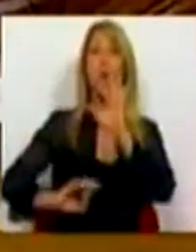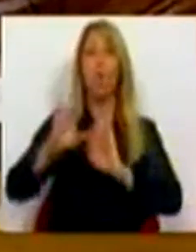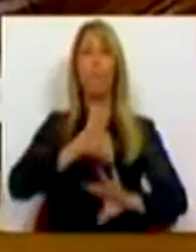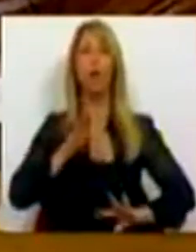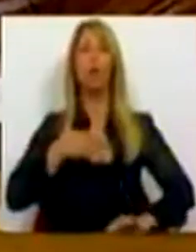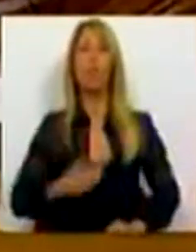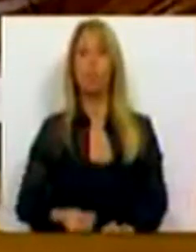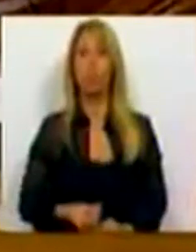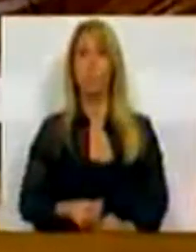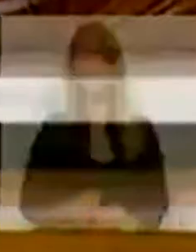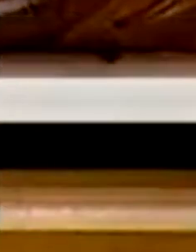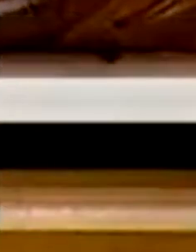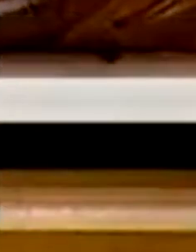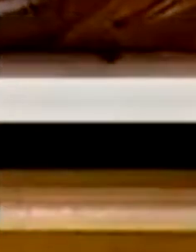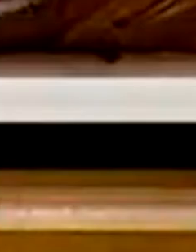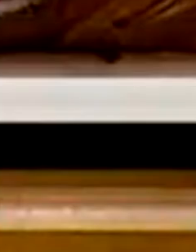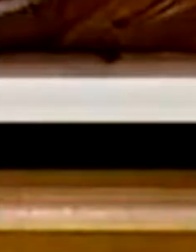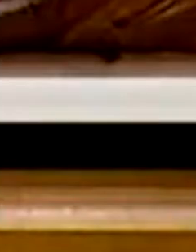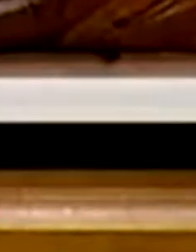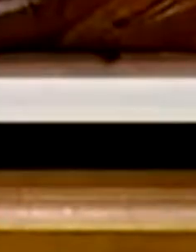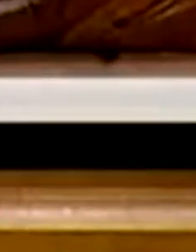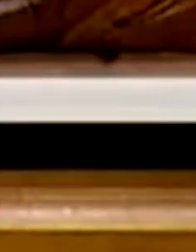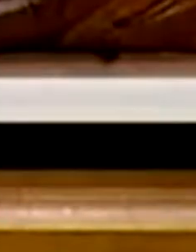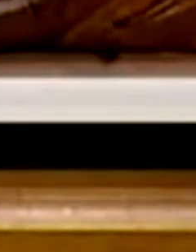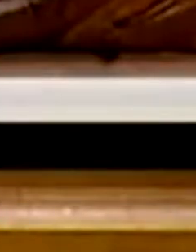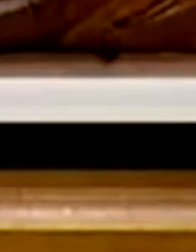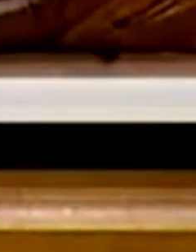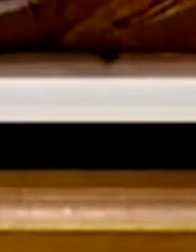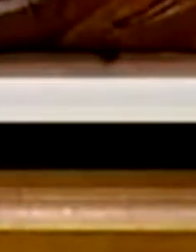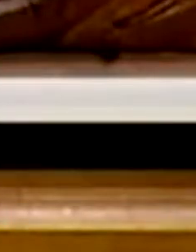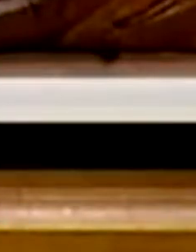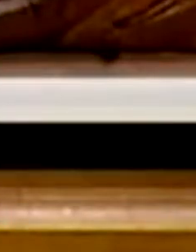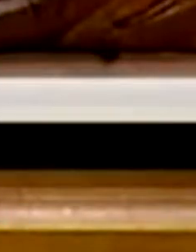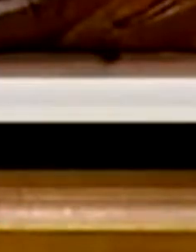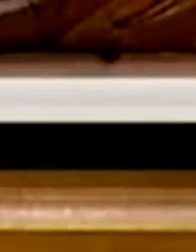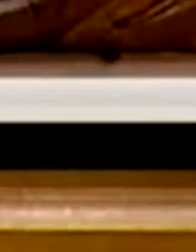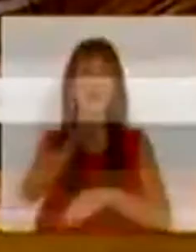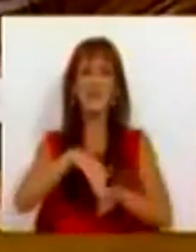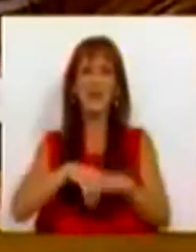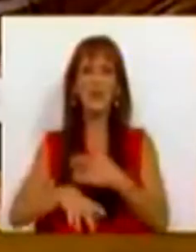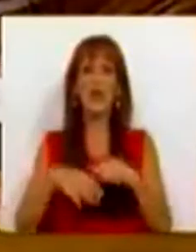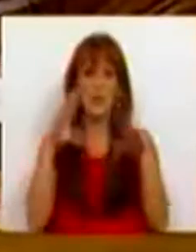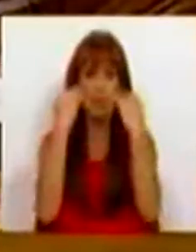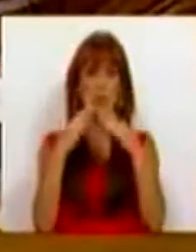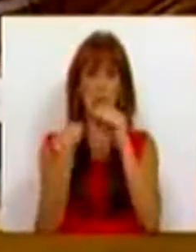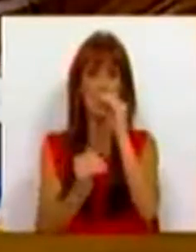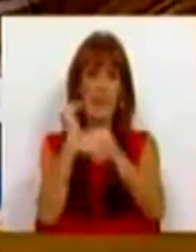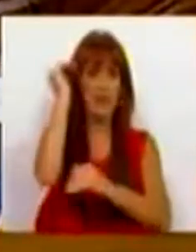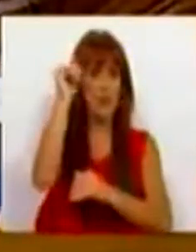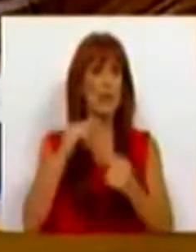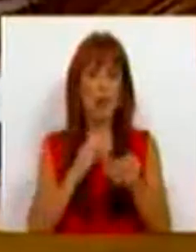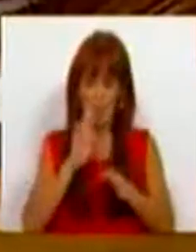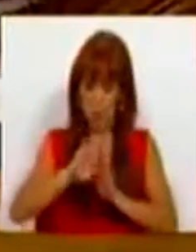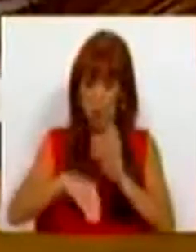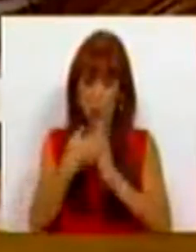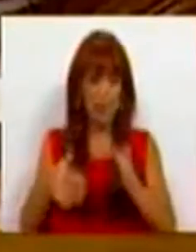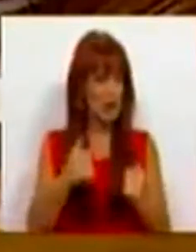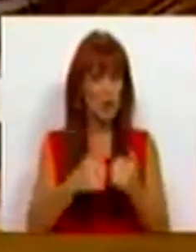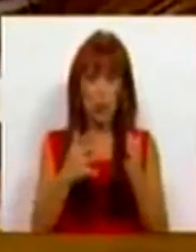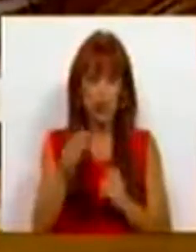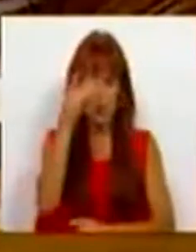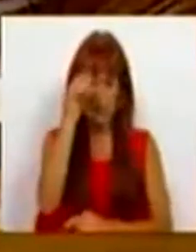no mundo. O que o PS fez ao longo da história, pela educação e pelo ensino superior, constitui todo um programa, toda